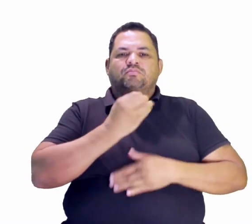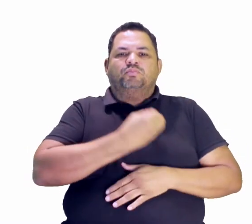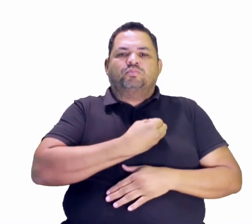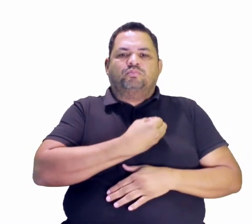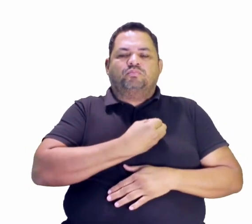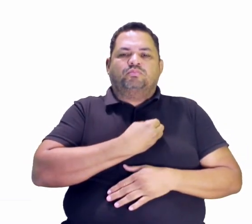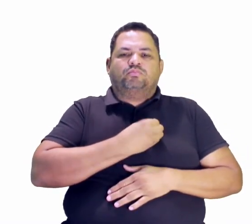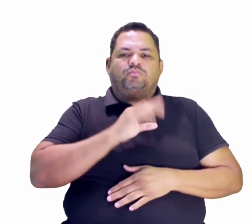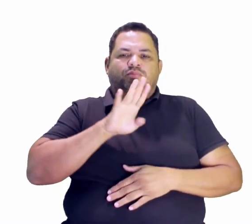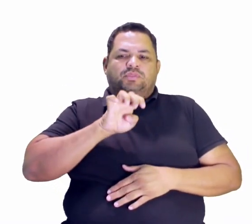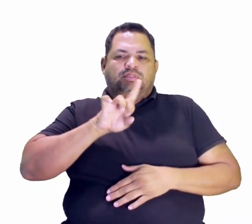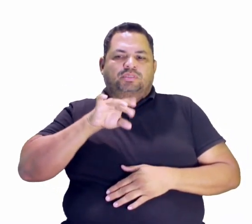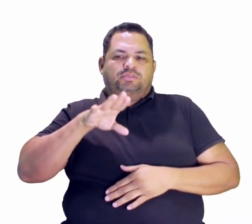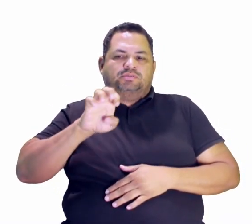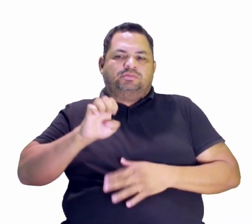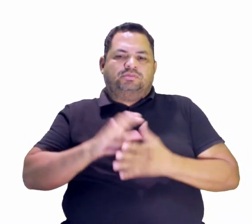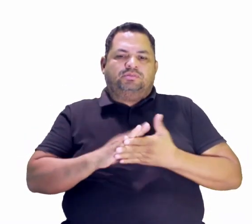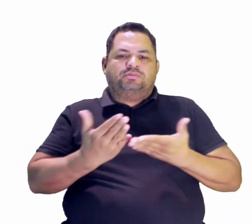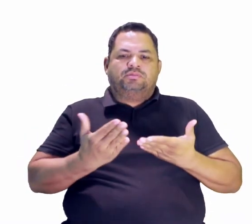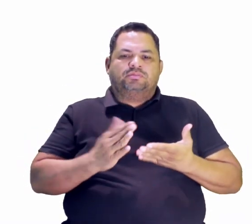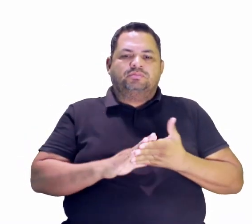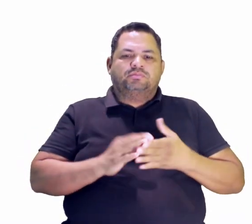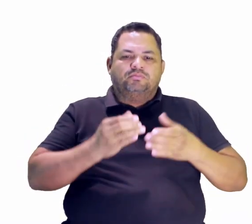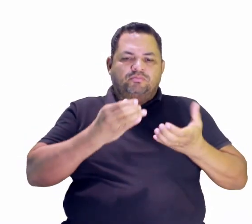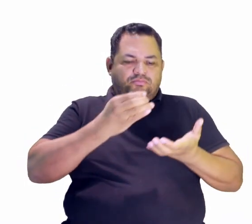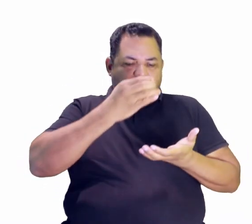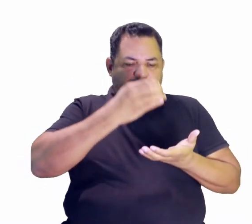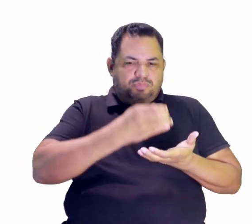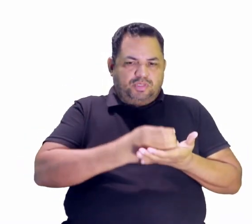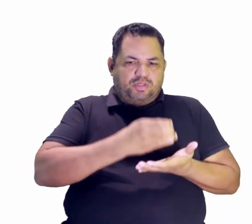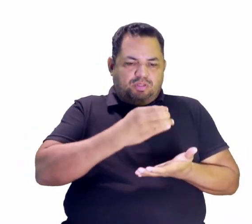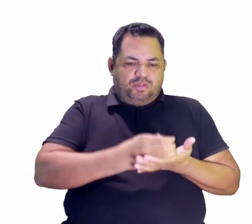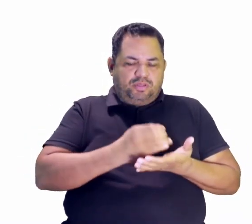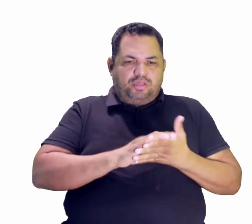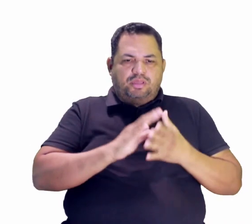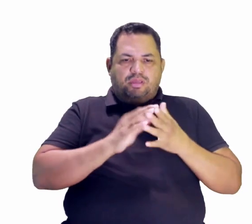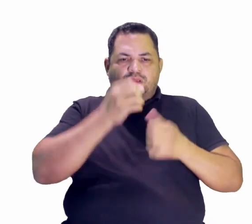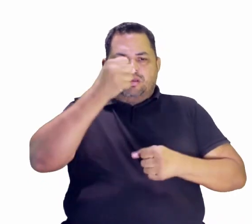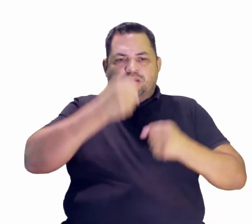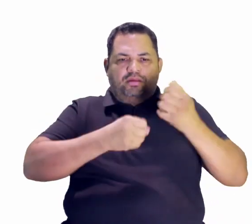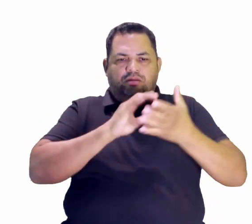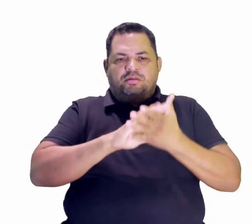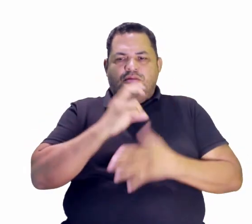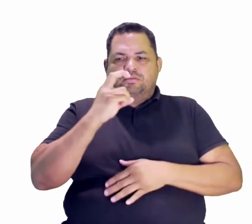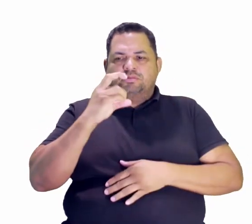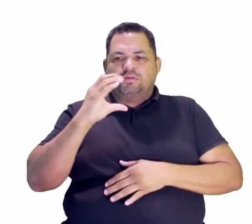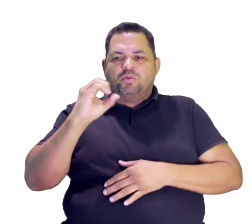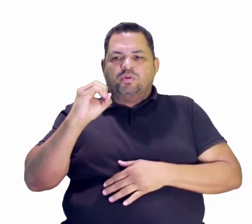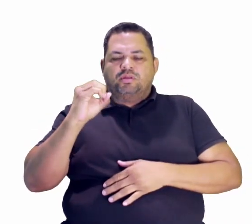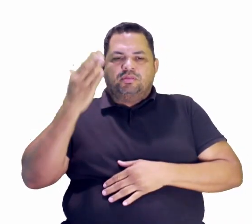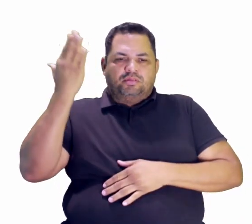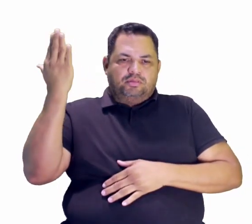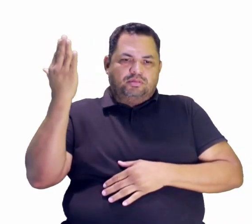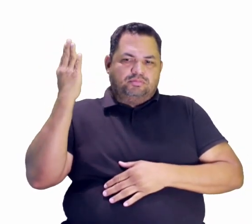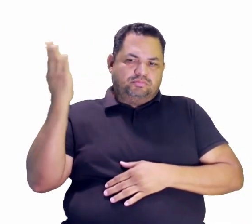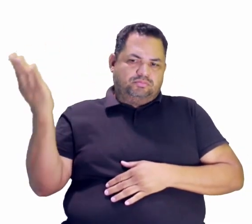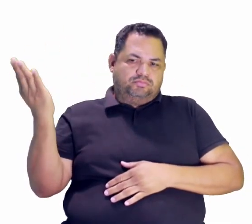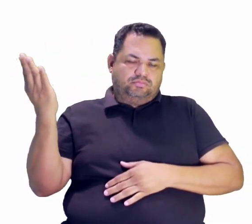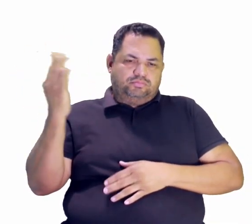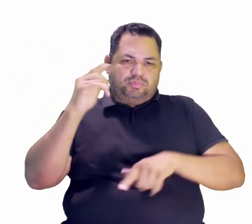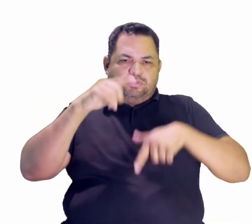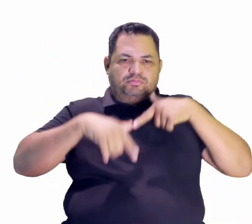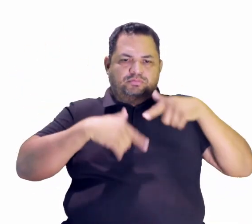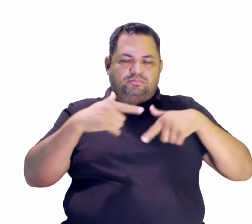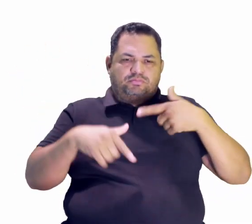um número e uma unidade. Ó, o recipiente de leite é de 50 litros, um latão de leite aí, né? Os produtores de